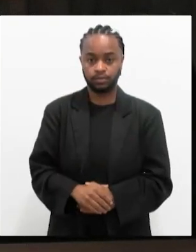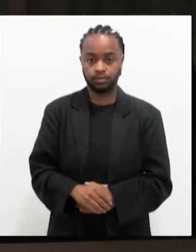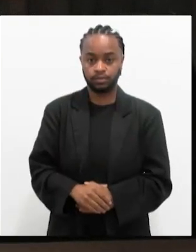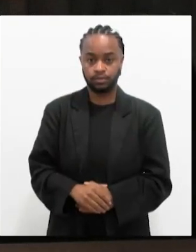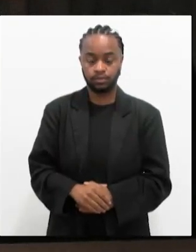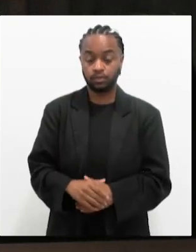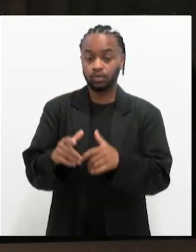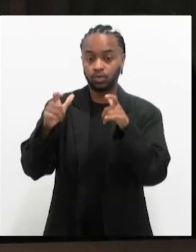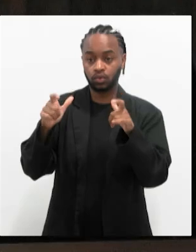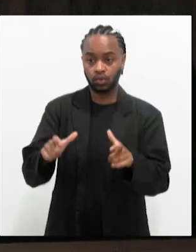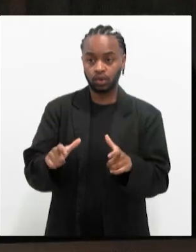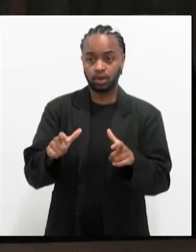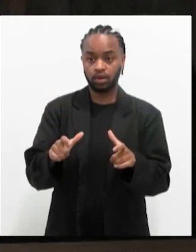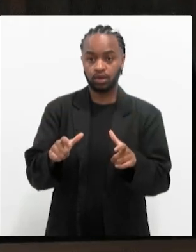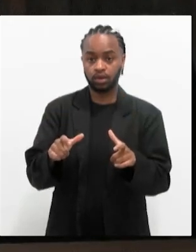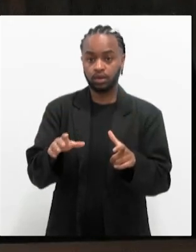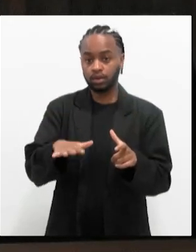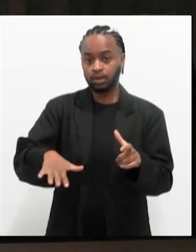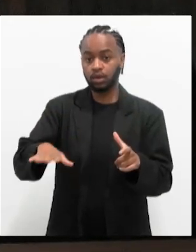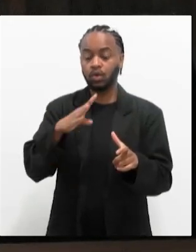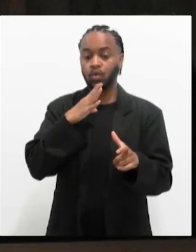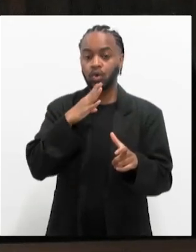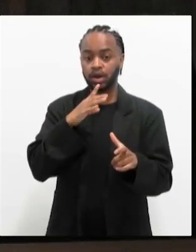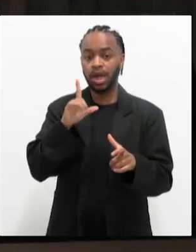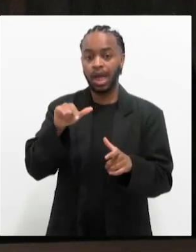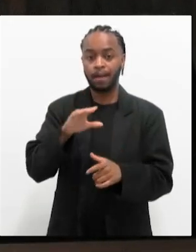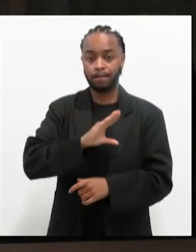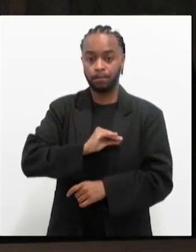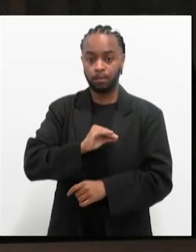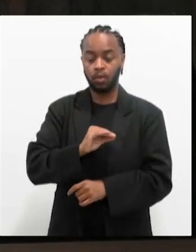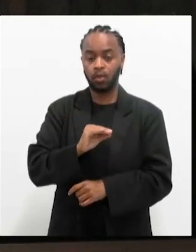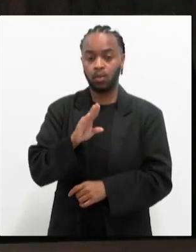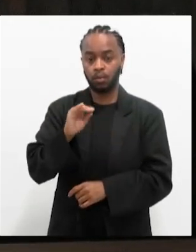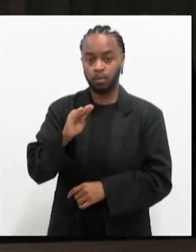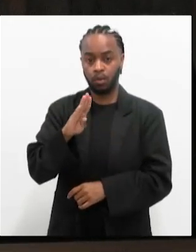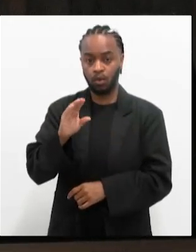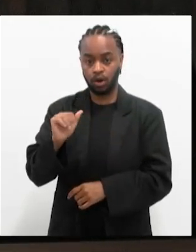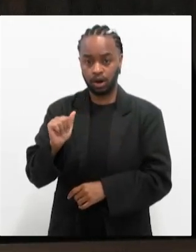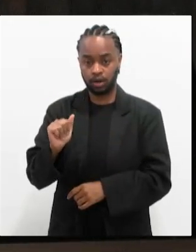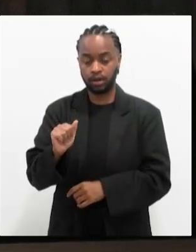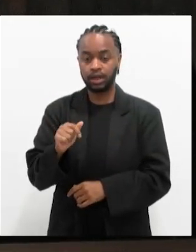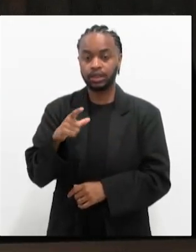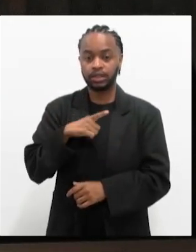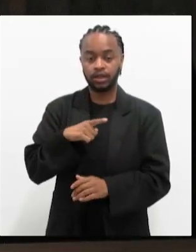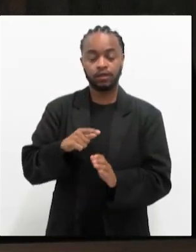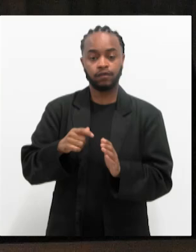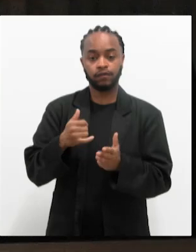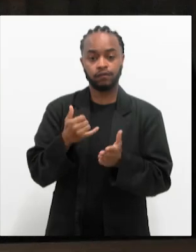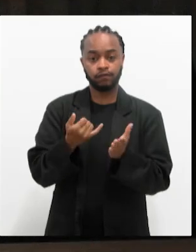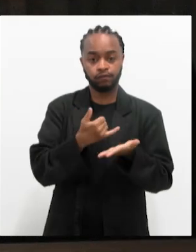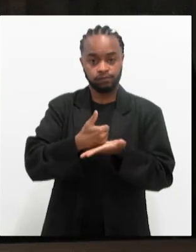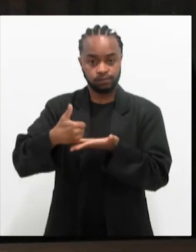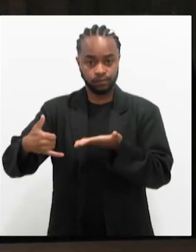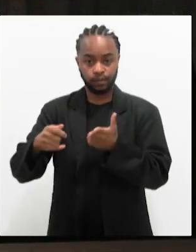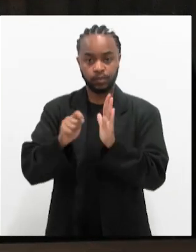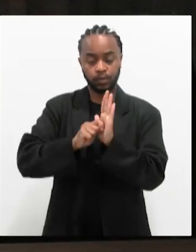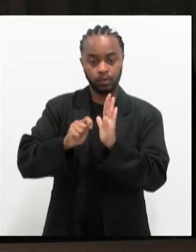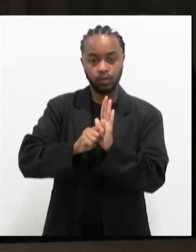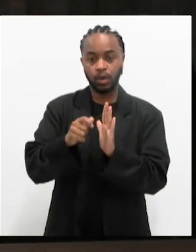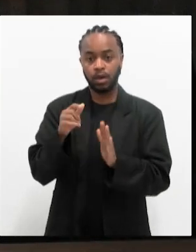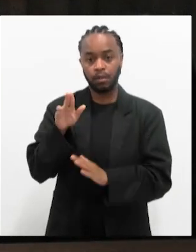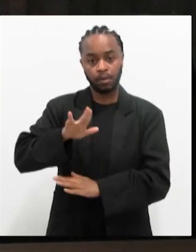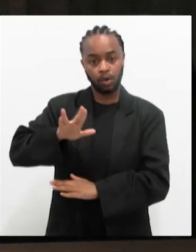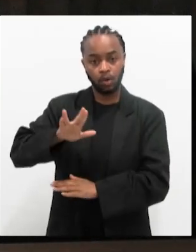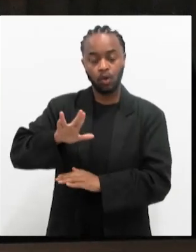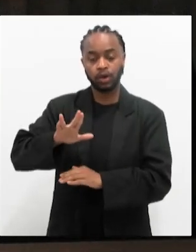num beco onde se conhece que se vende a boca de fumo, o que se tem lá é cocaína, maconha e traficante, não